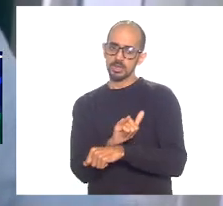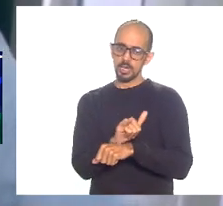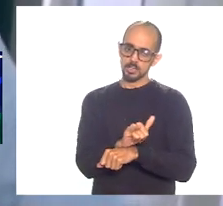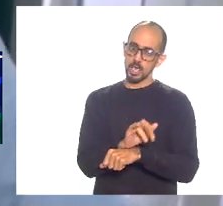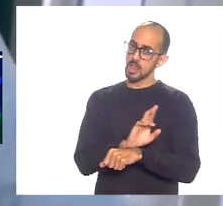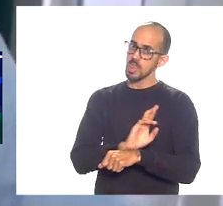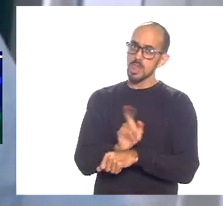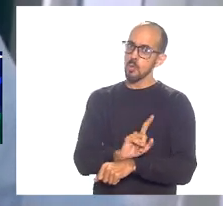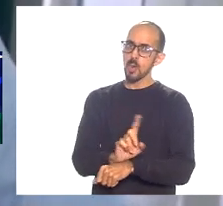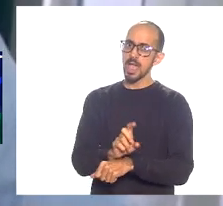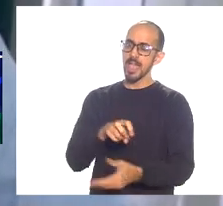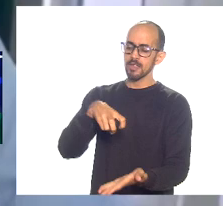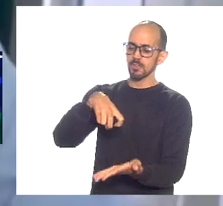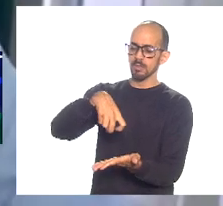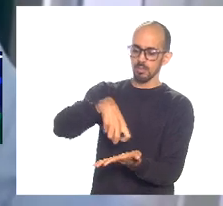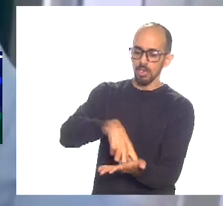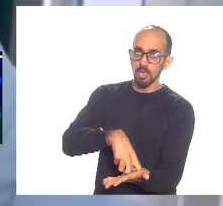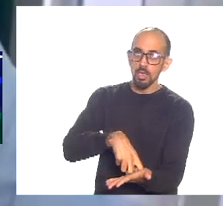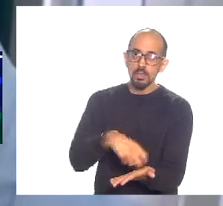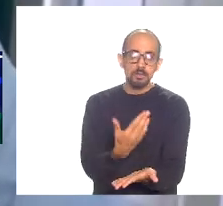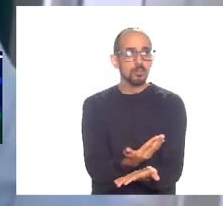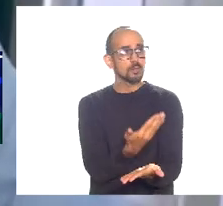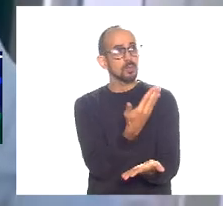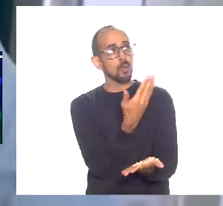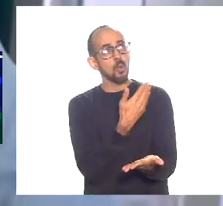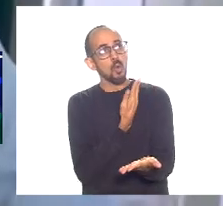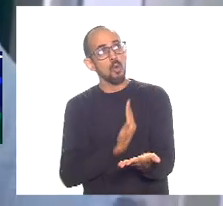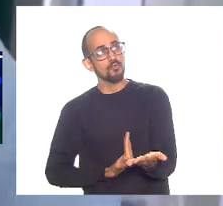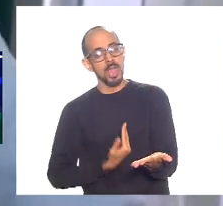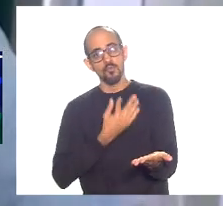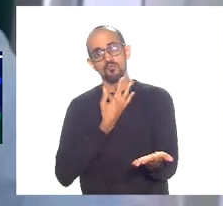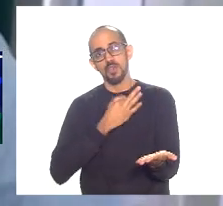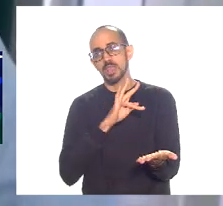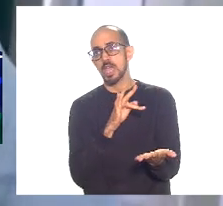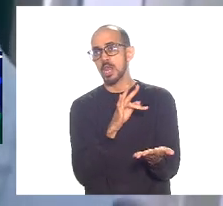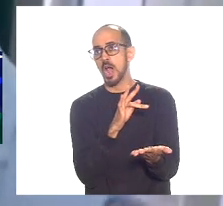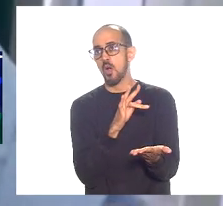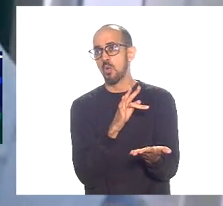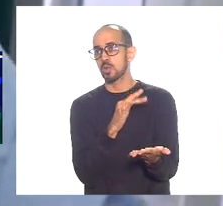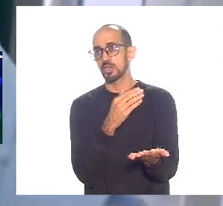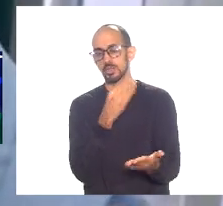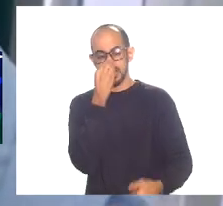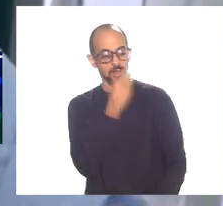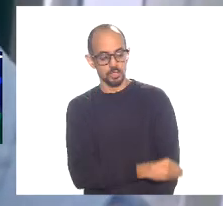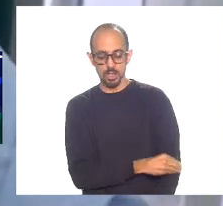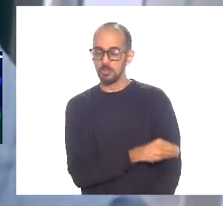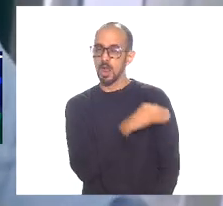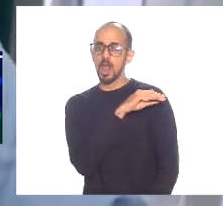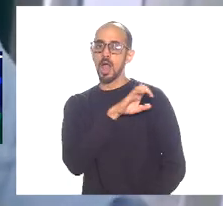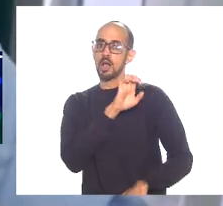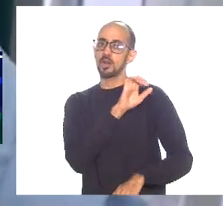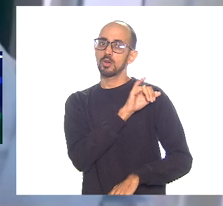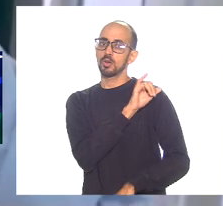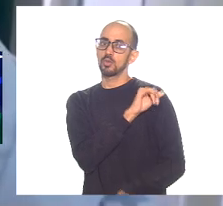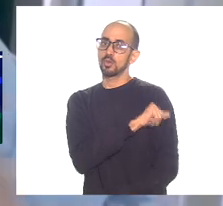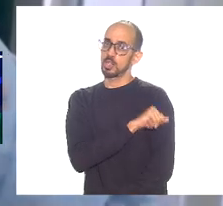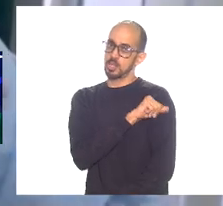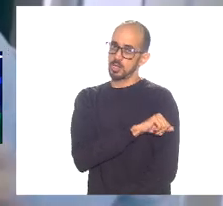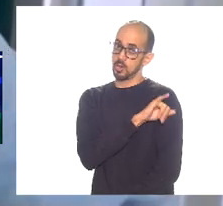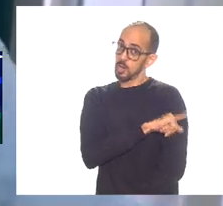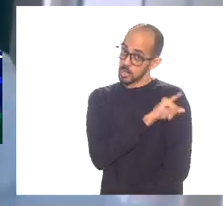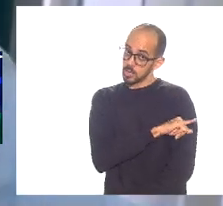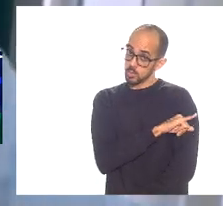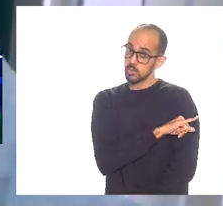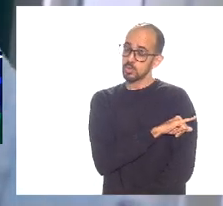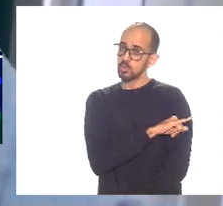e não é se ajoelhando diante do Governo Federal está se lixando para o nosso Estado está deixando o Rio de Janeiro e